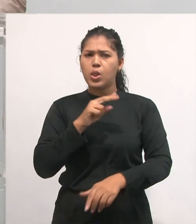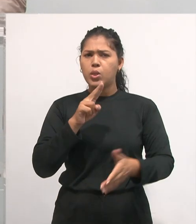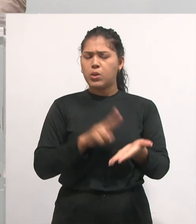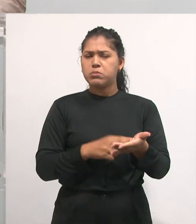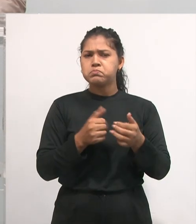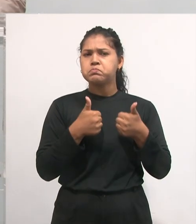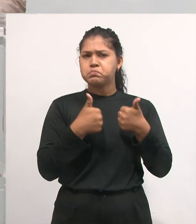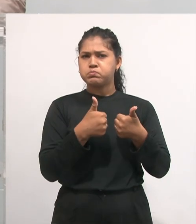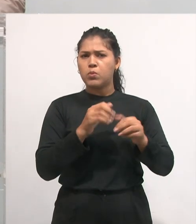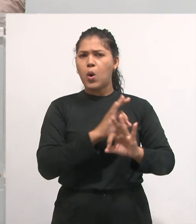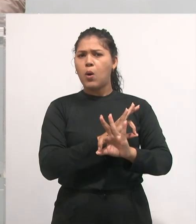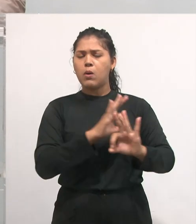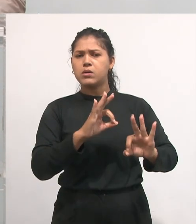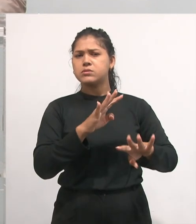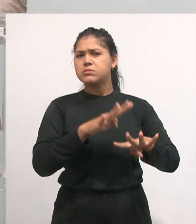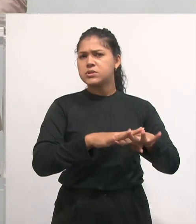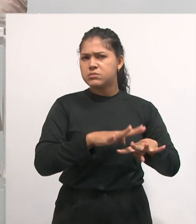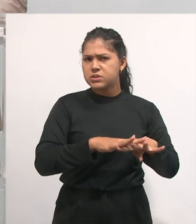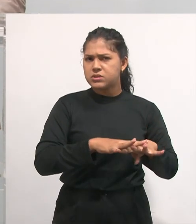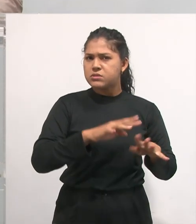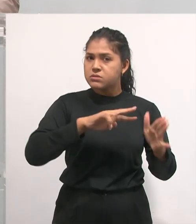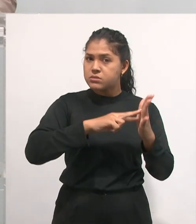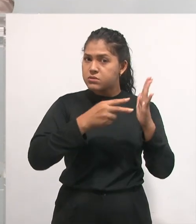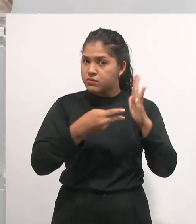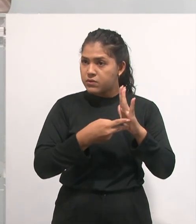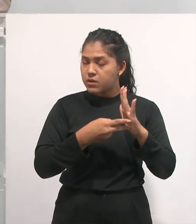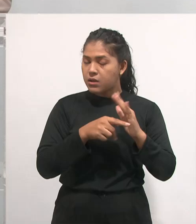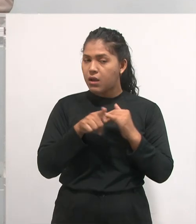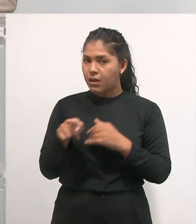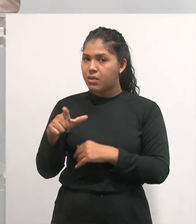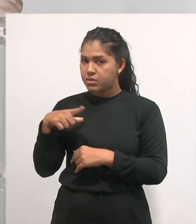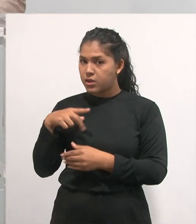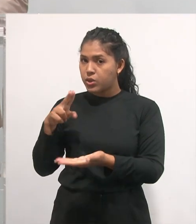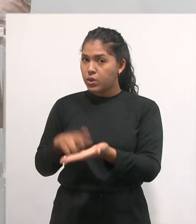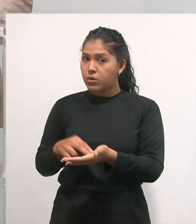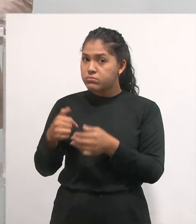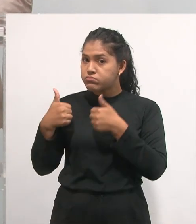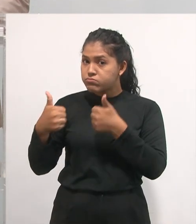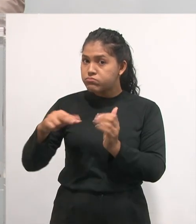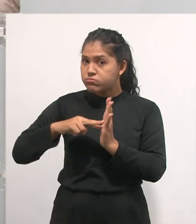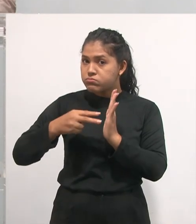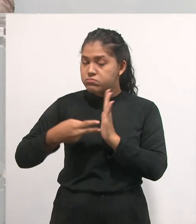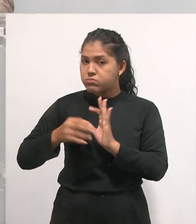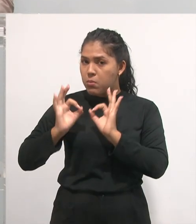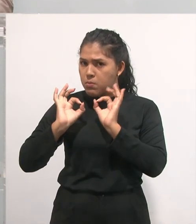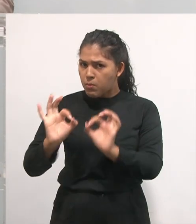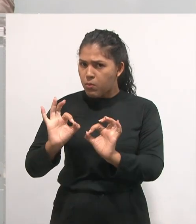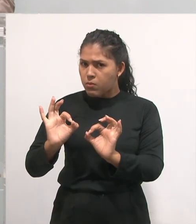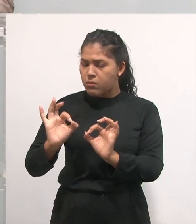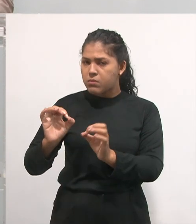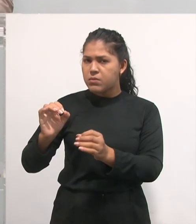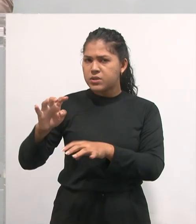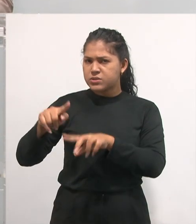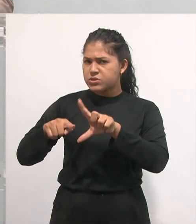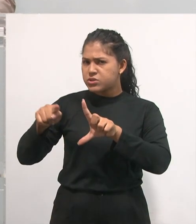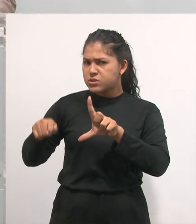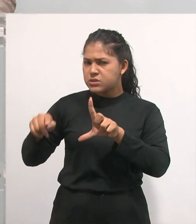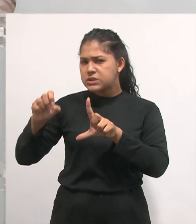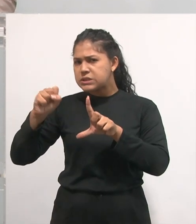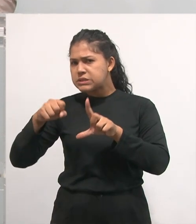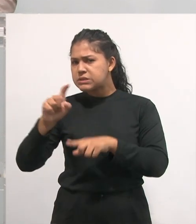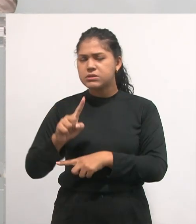matemática significa que ele também vai tirar uma nota boa em estatística? E um aluno que